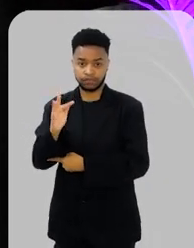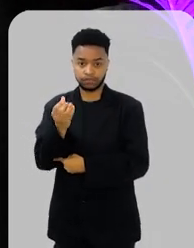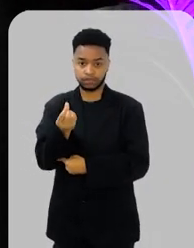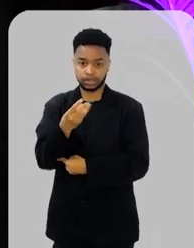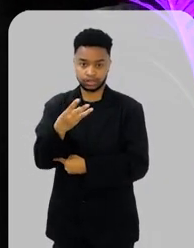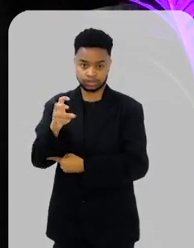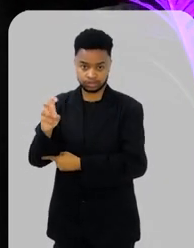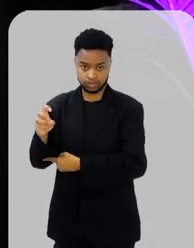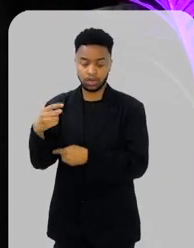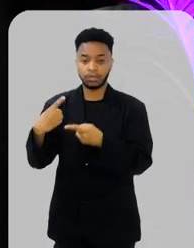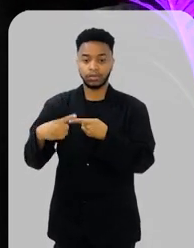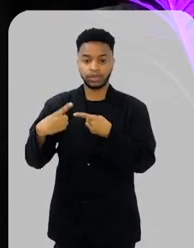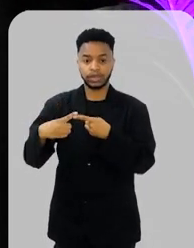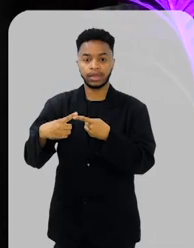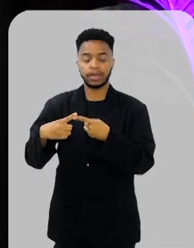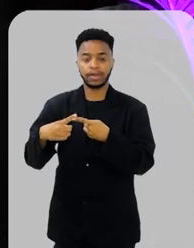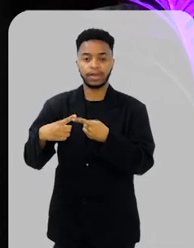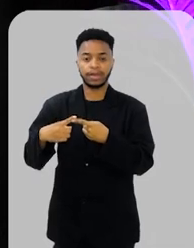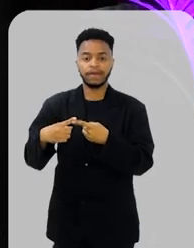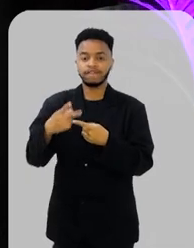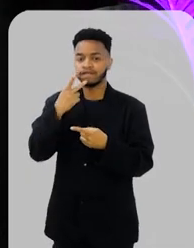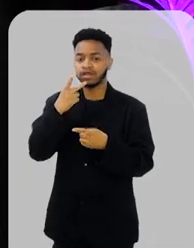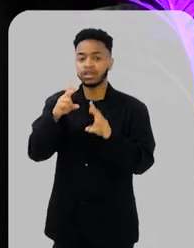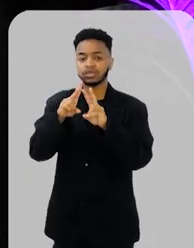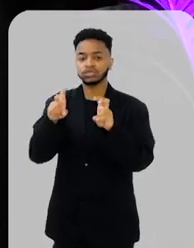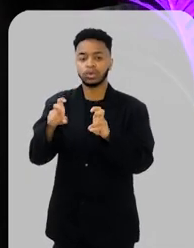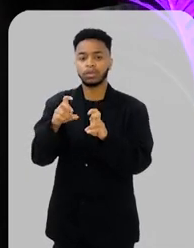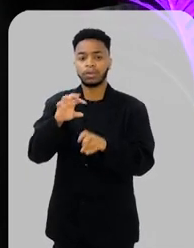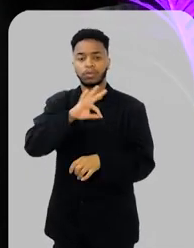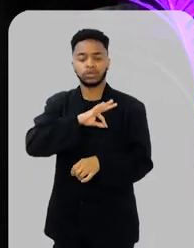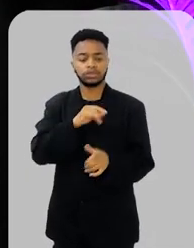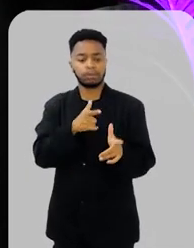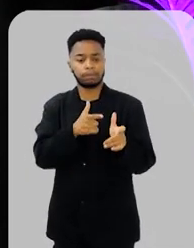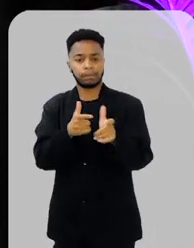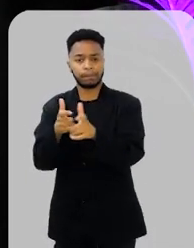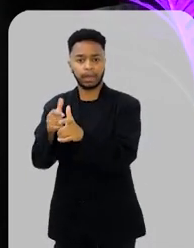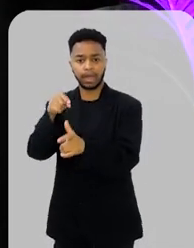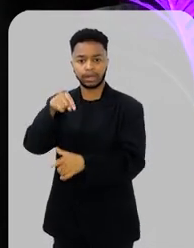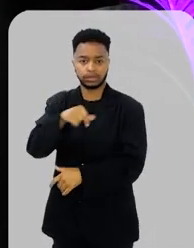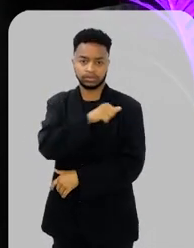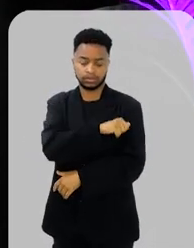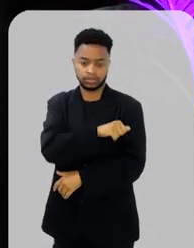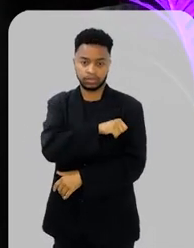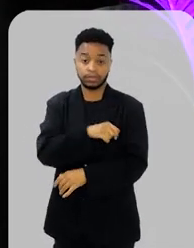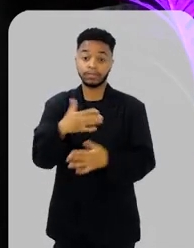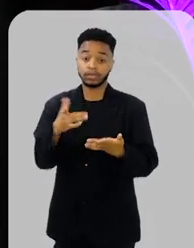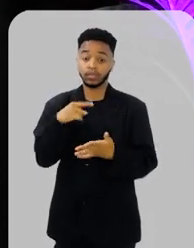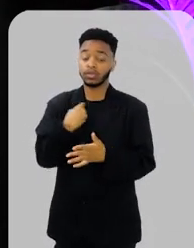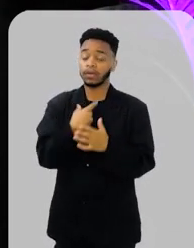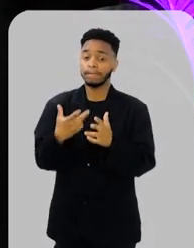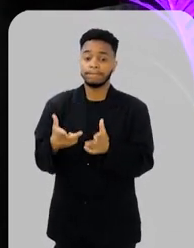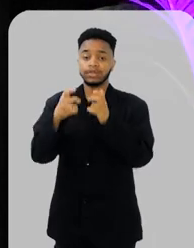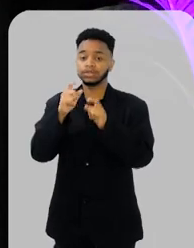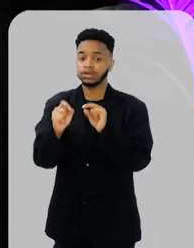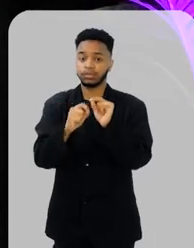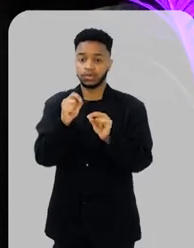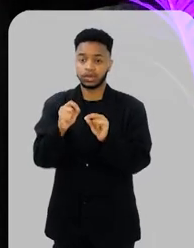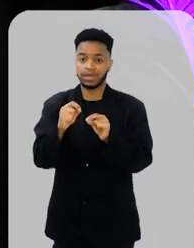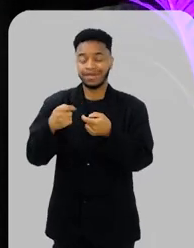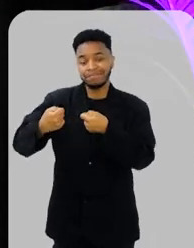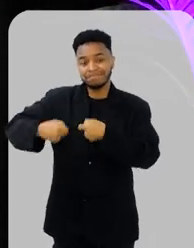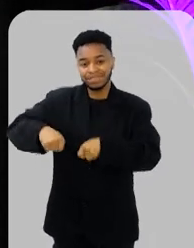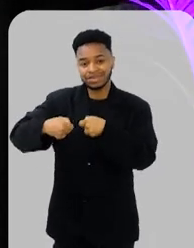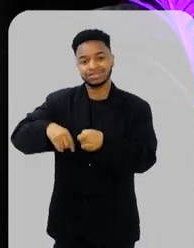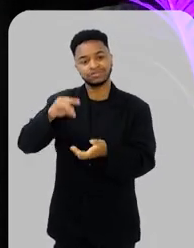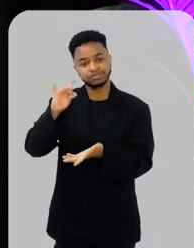DPF 635, né, que questiona a letalidade policial aqui no nosso estado, e o que a gente vê é que há uma